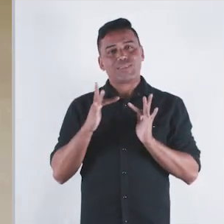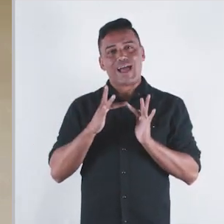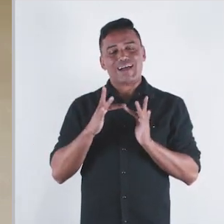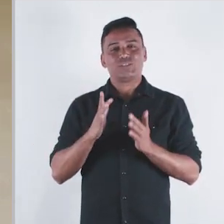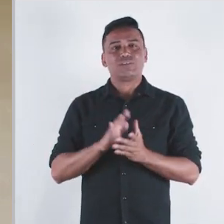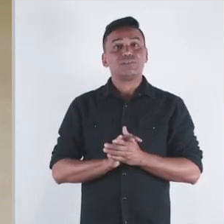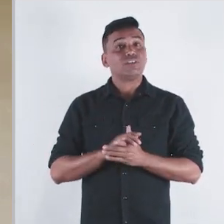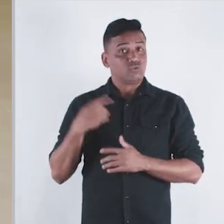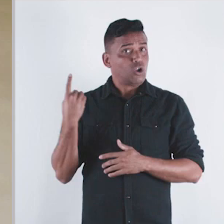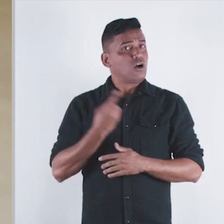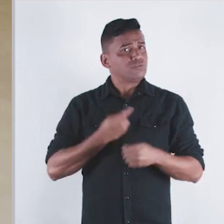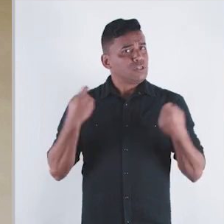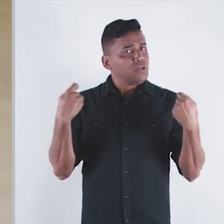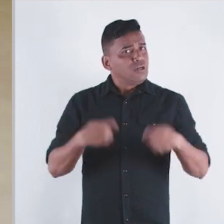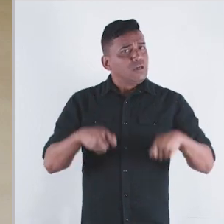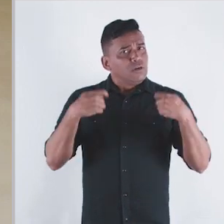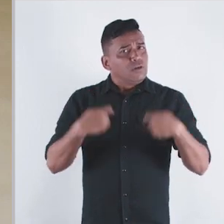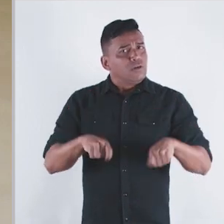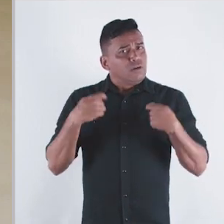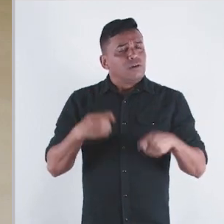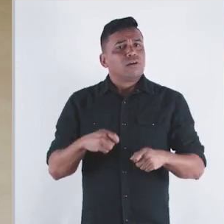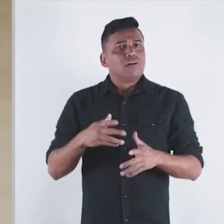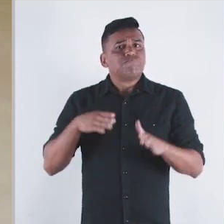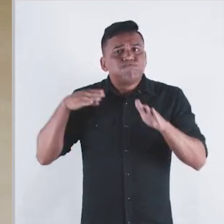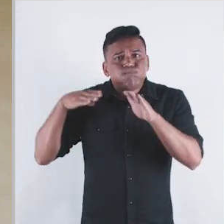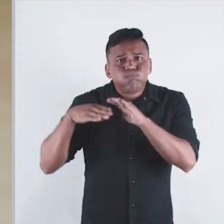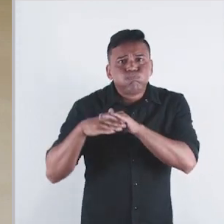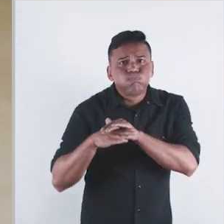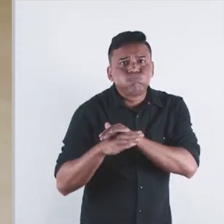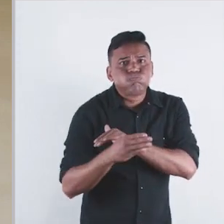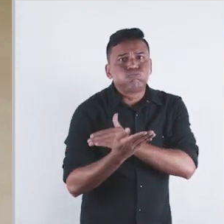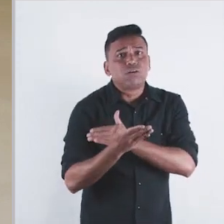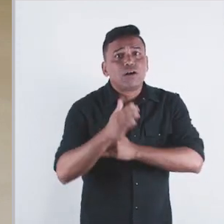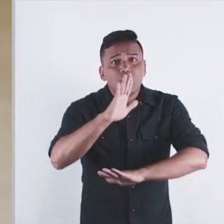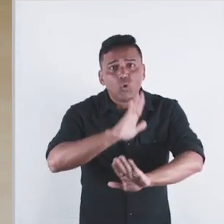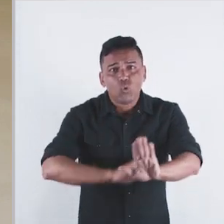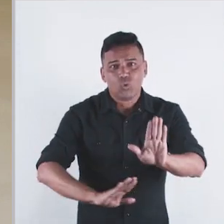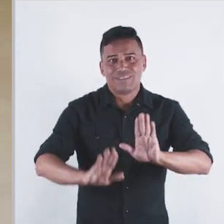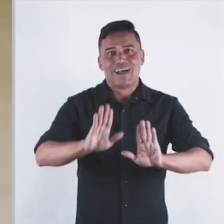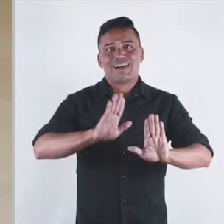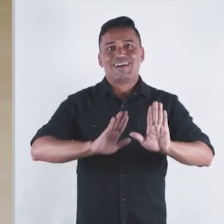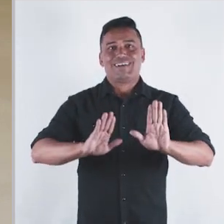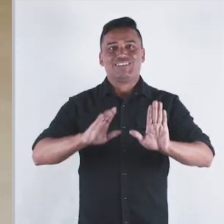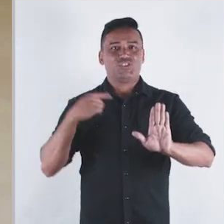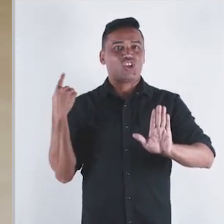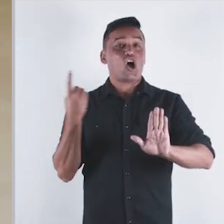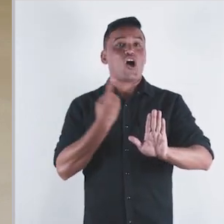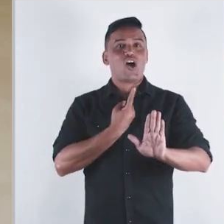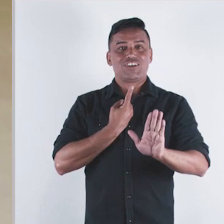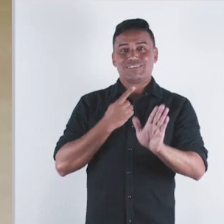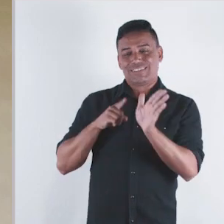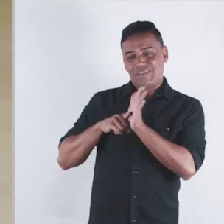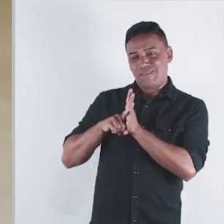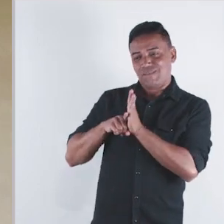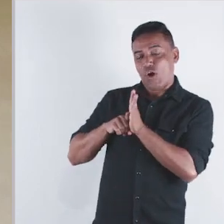gente precisa lidar com um pouco mais de cuidado com os nossos